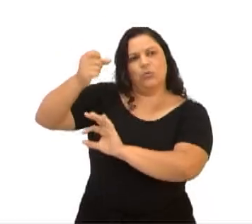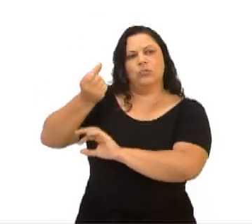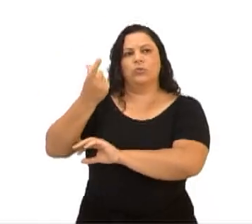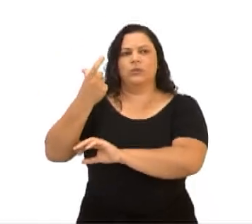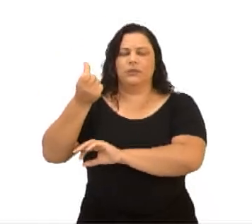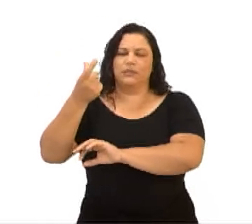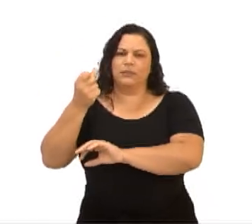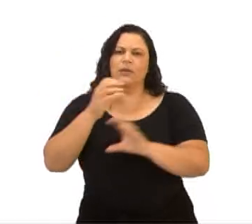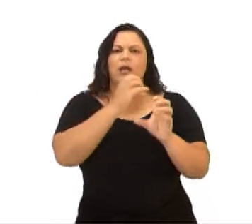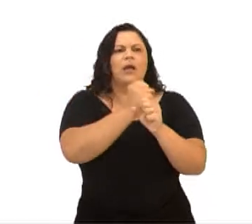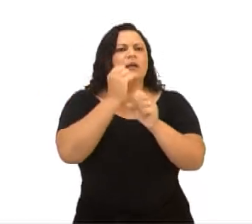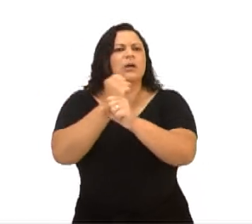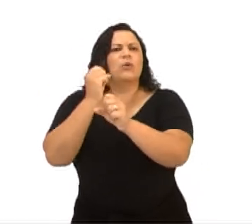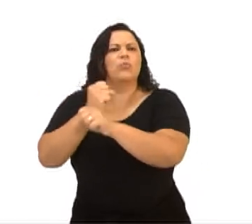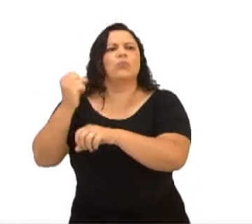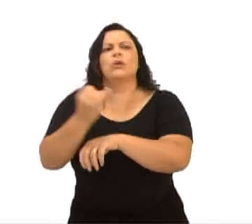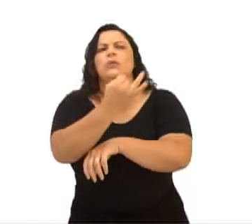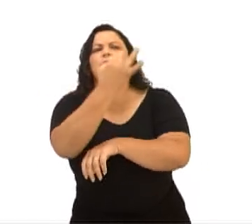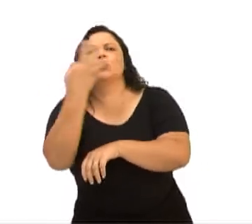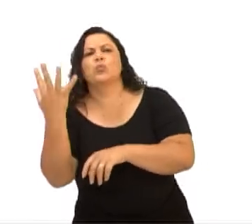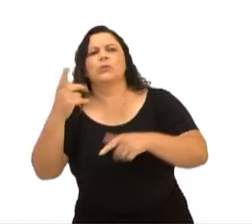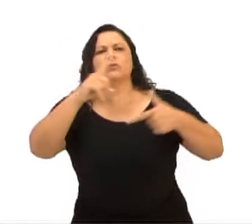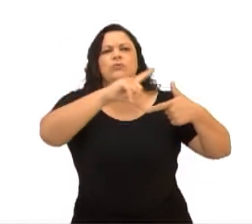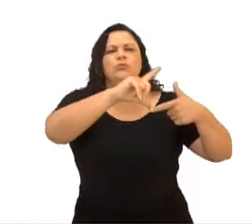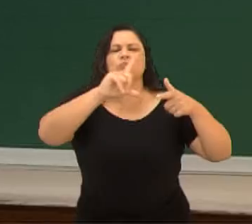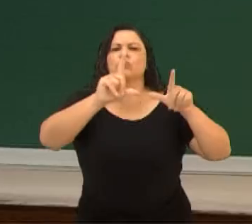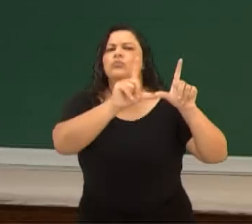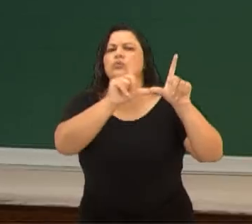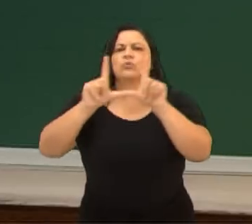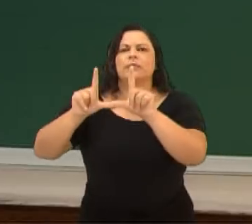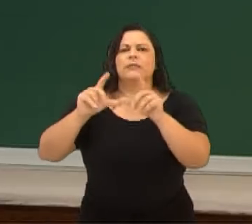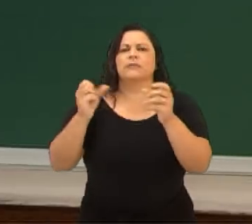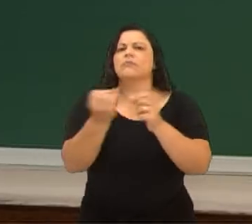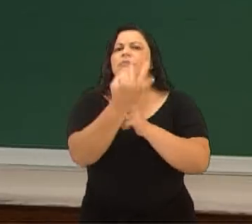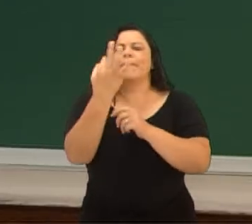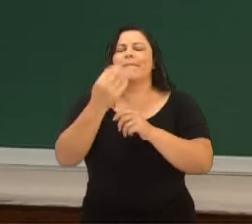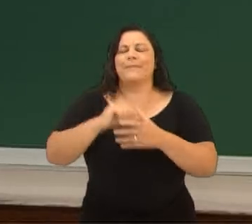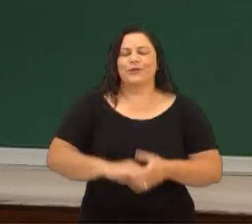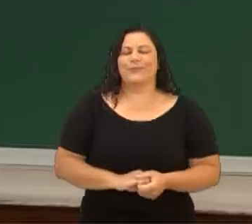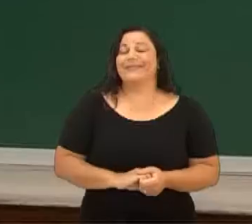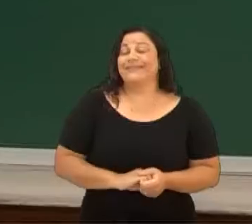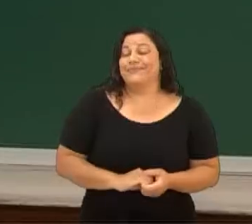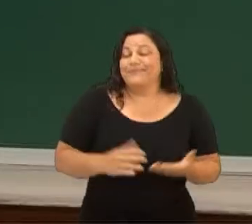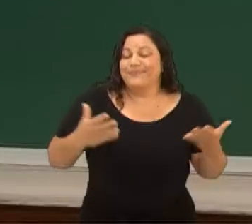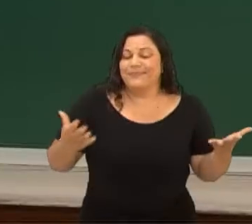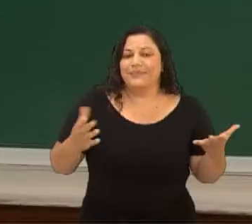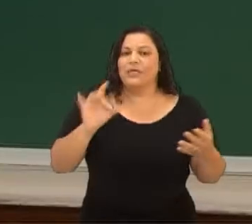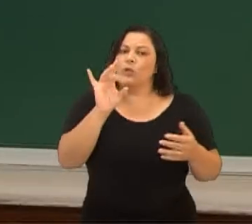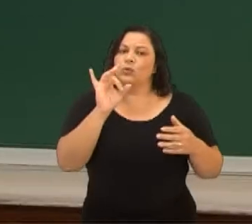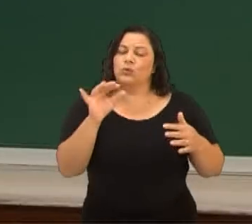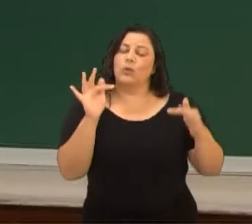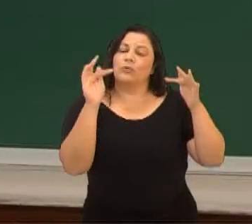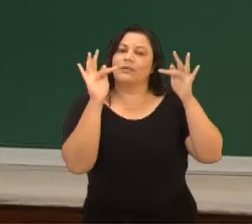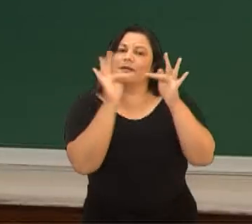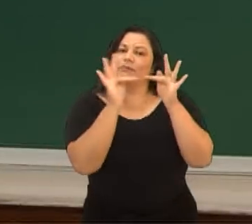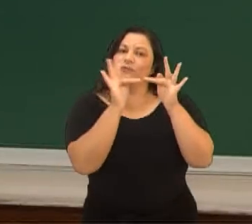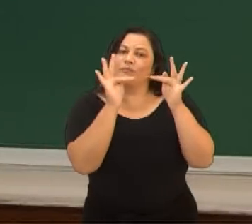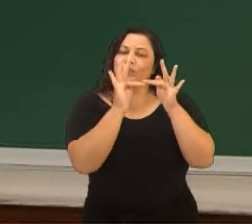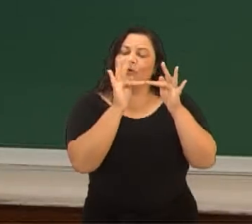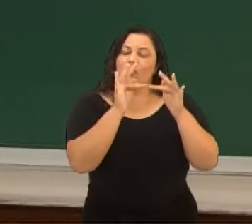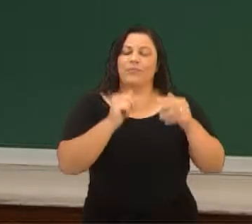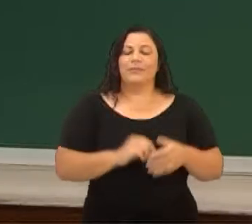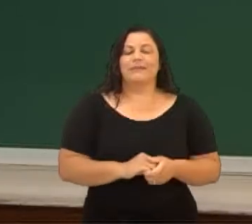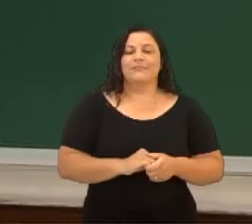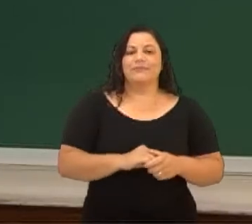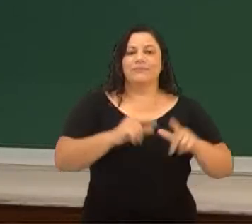a área desse vitral. Ou seja, é só usar a fórmula do triângulo. Vamos juntos,